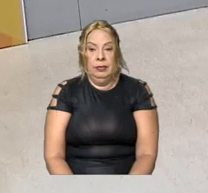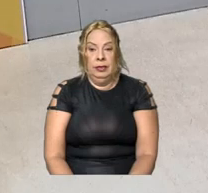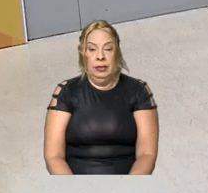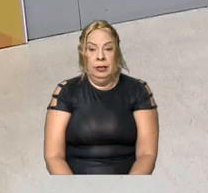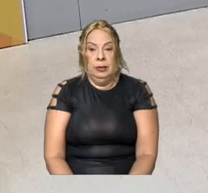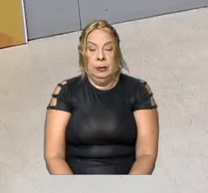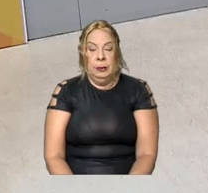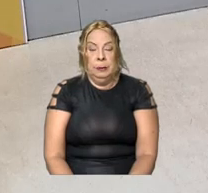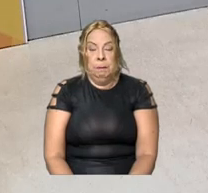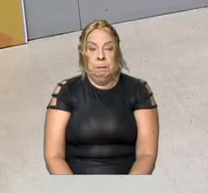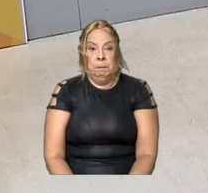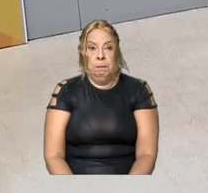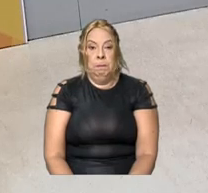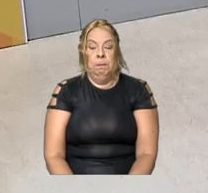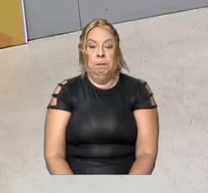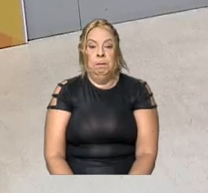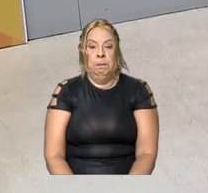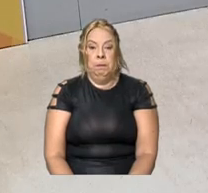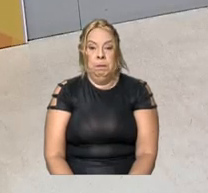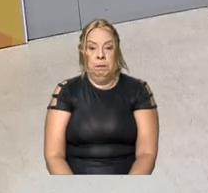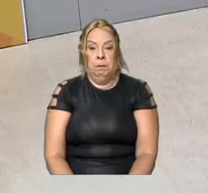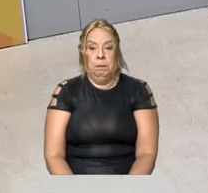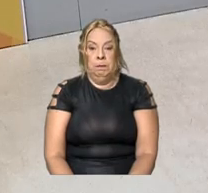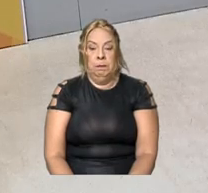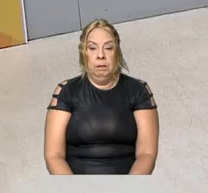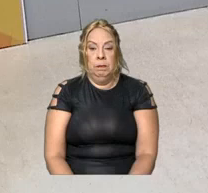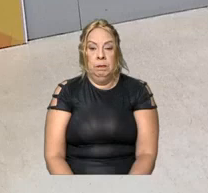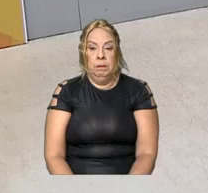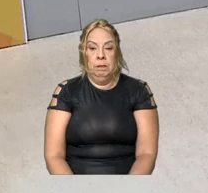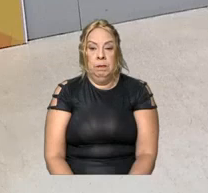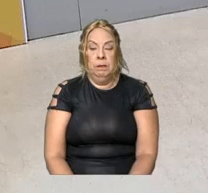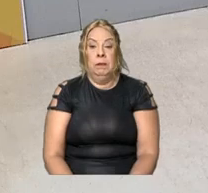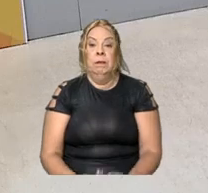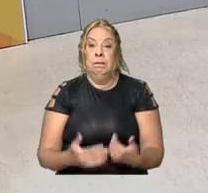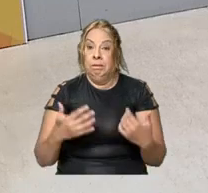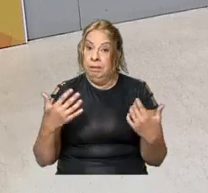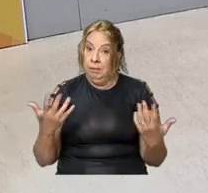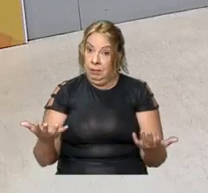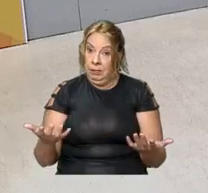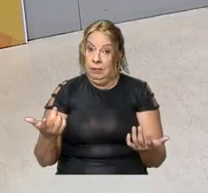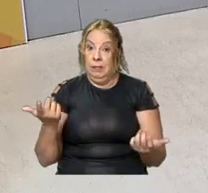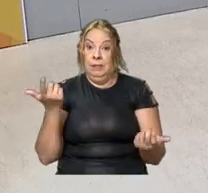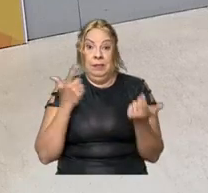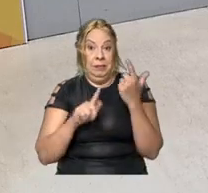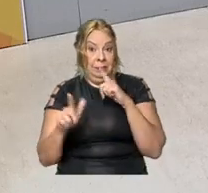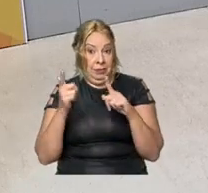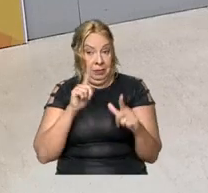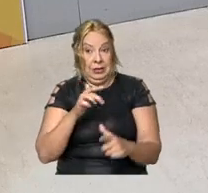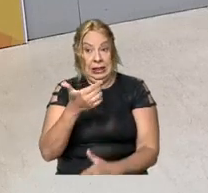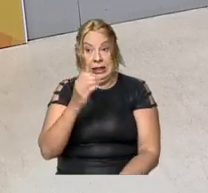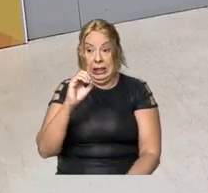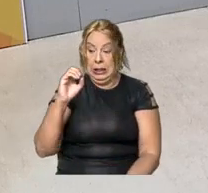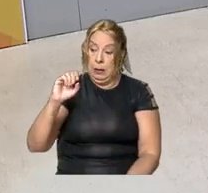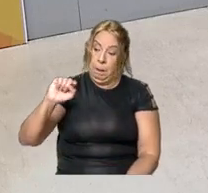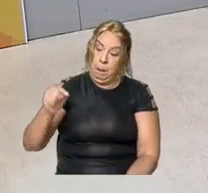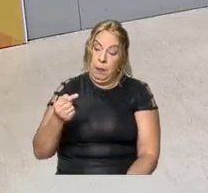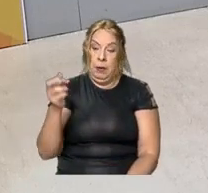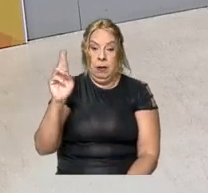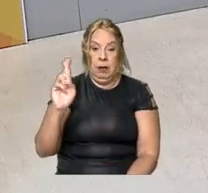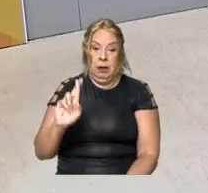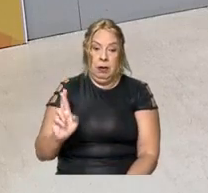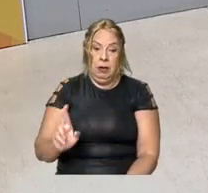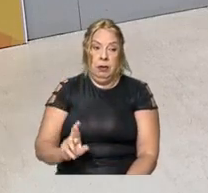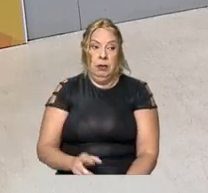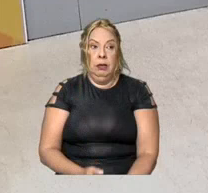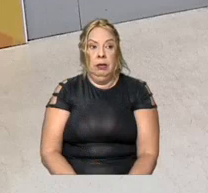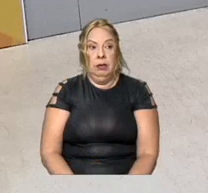menininho? Olha aí, menininha! É até assim que a gente vai ficar, né? Faturando 100 mil reais. Vou te falar, olha,